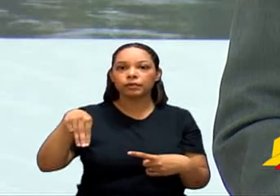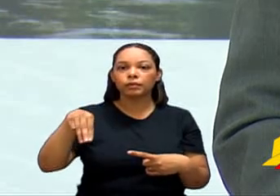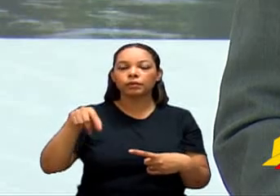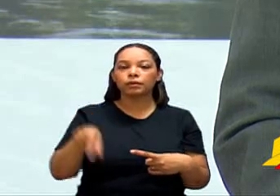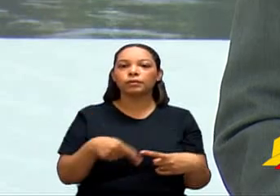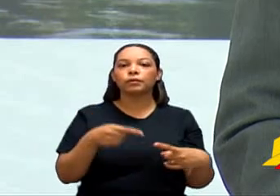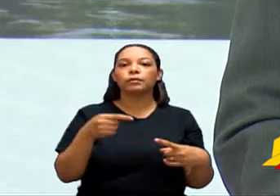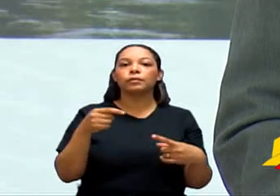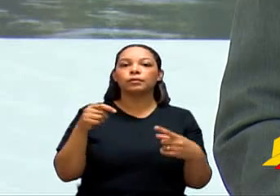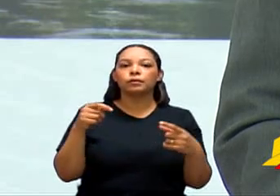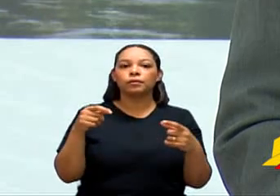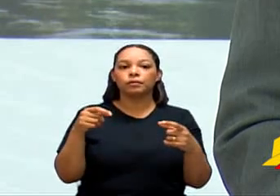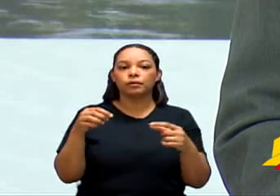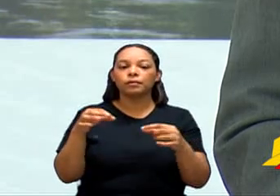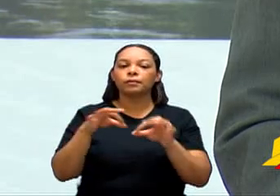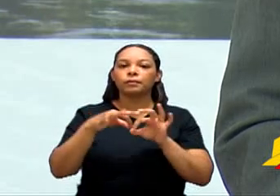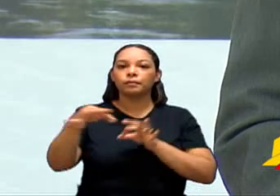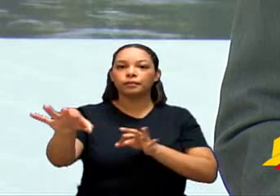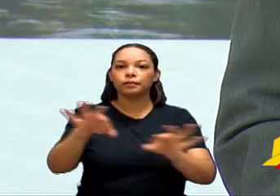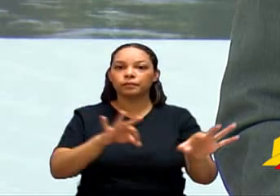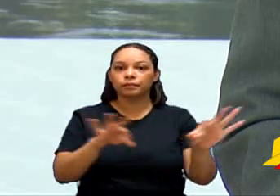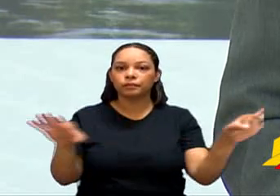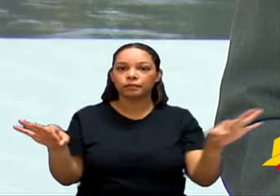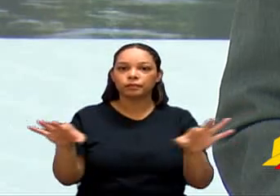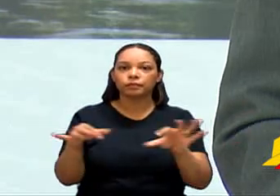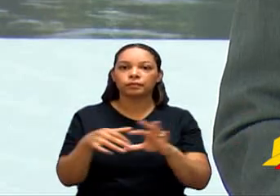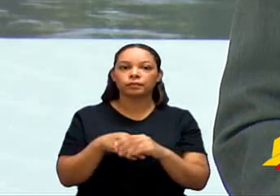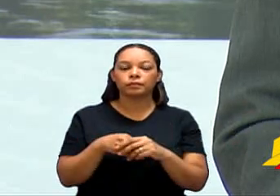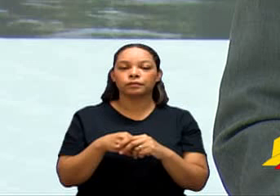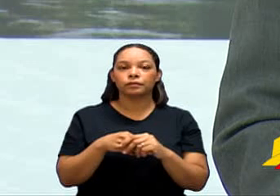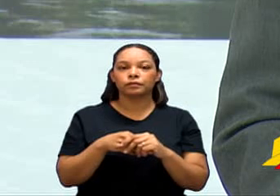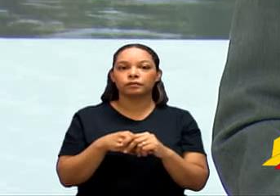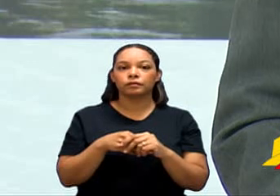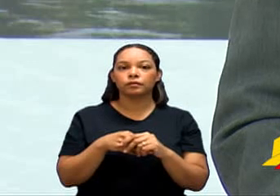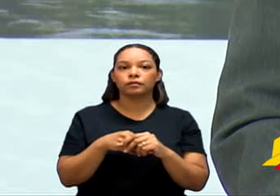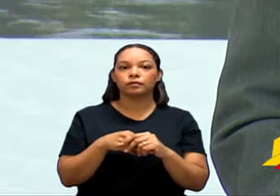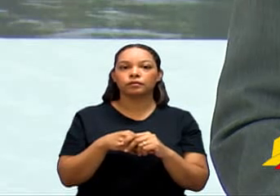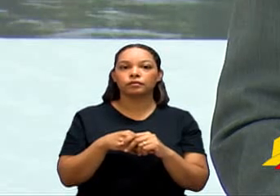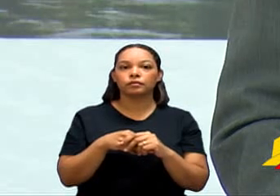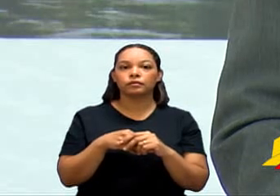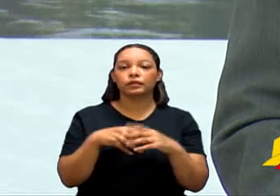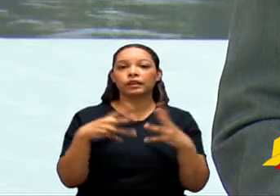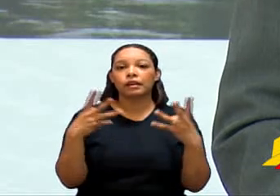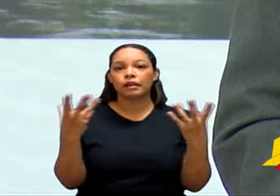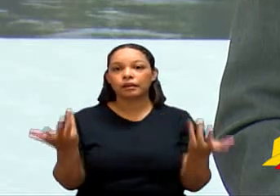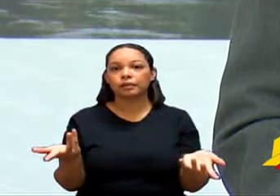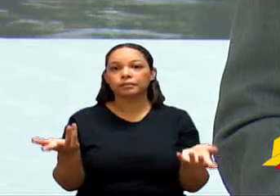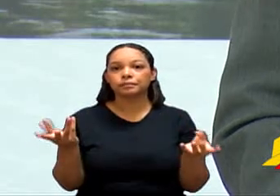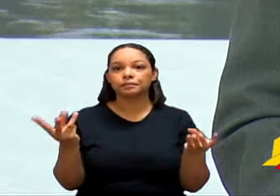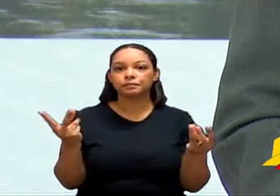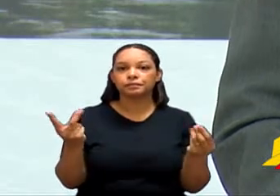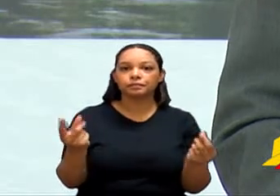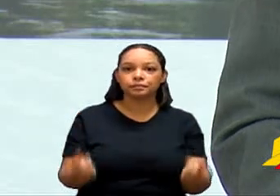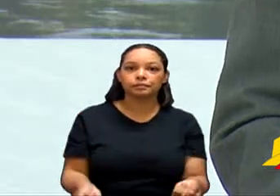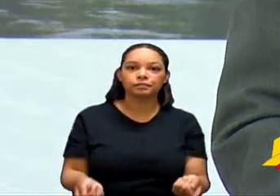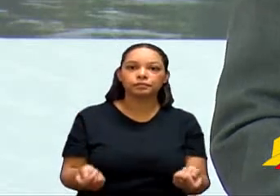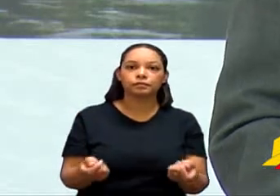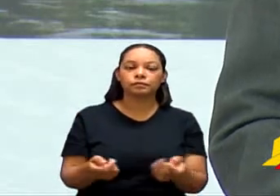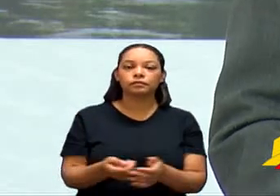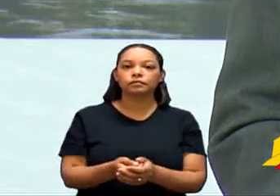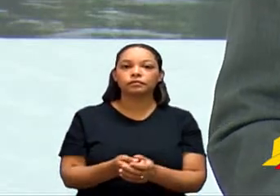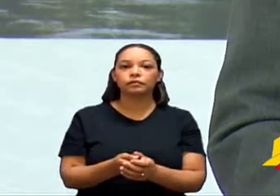inciso 2º, tem um imóvel de 1.268 mil metros na Vila